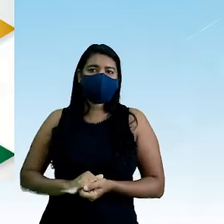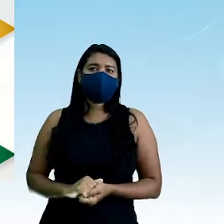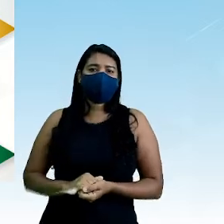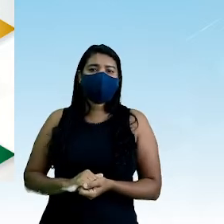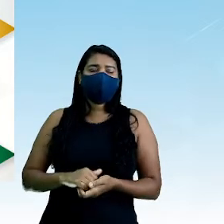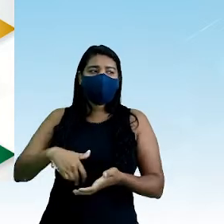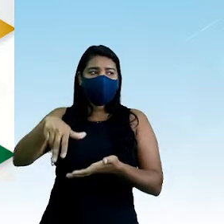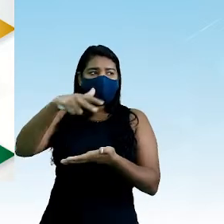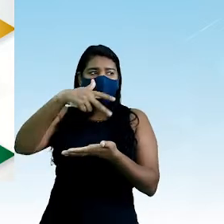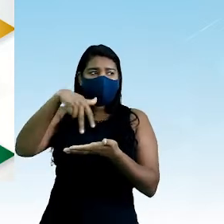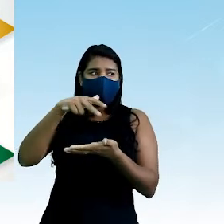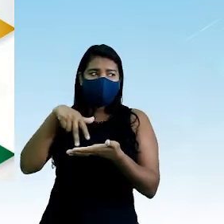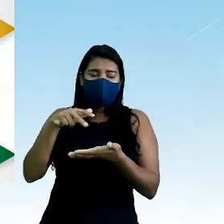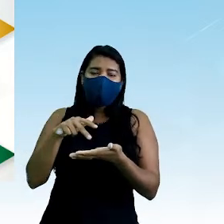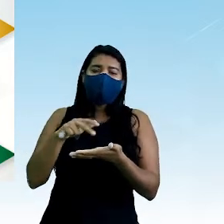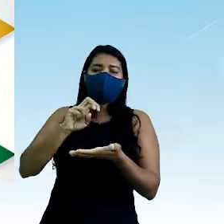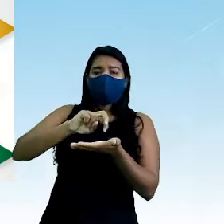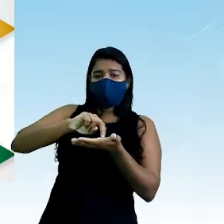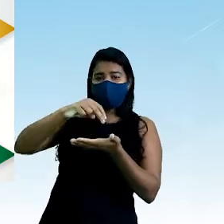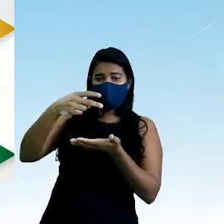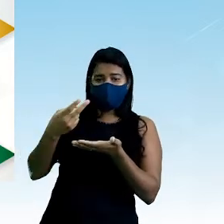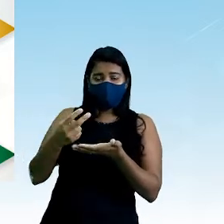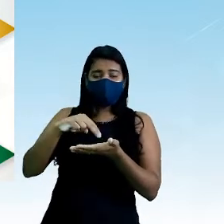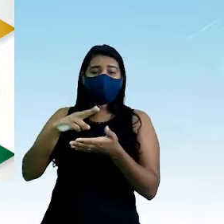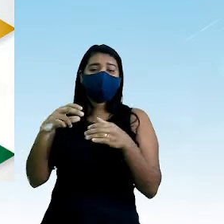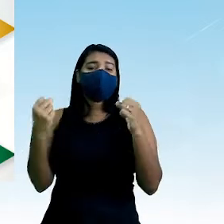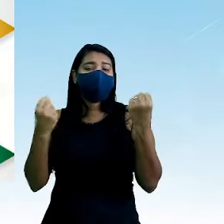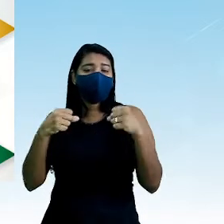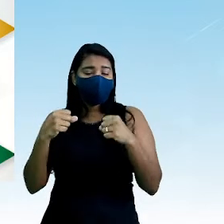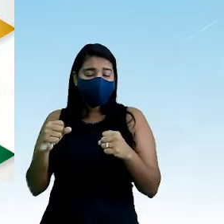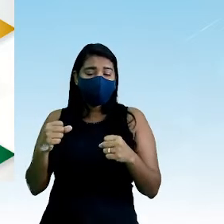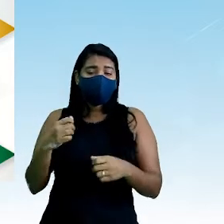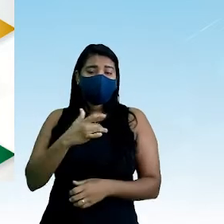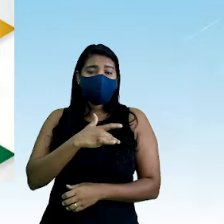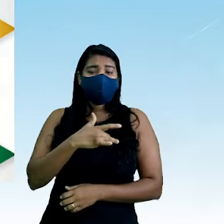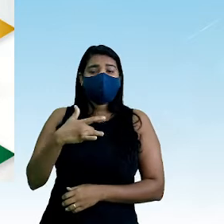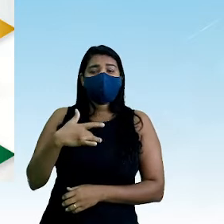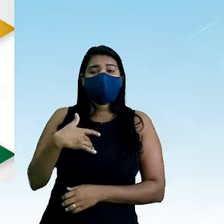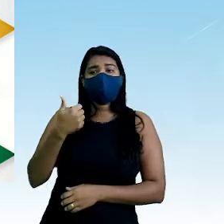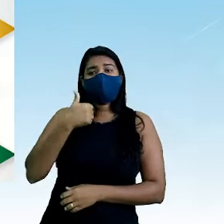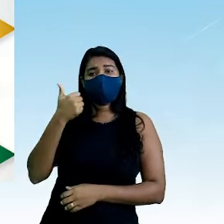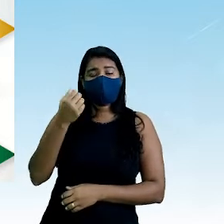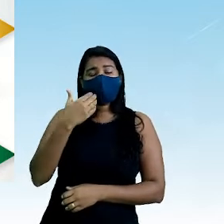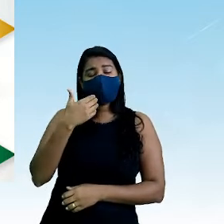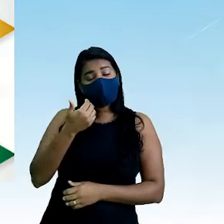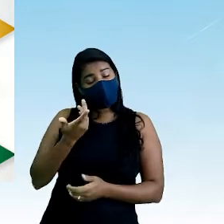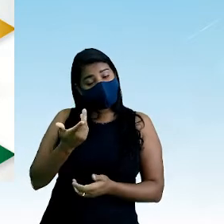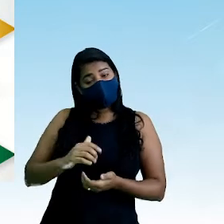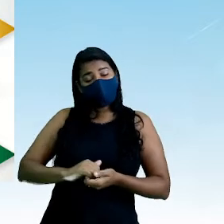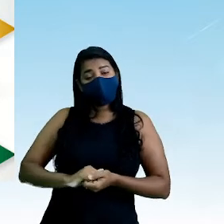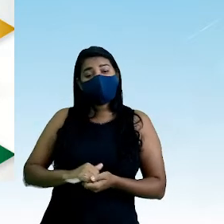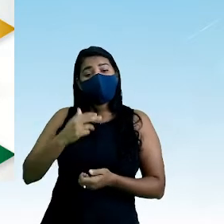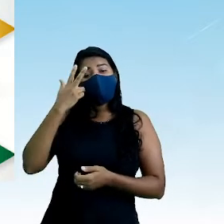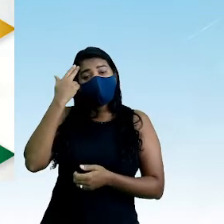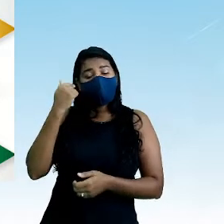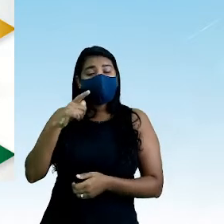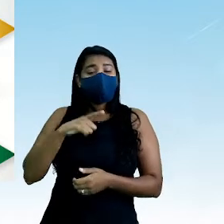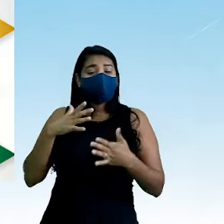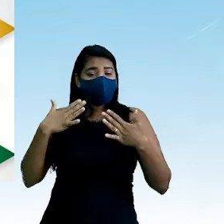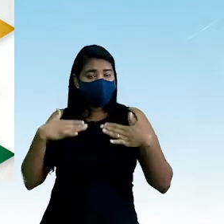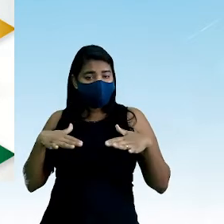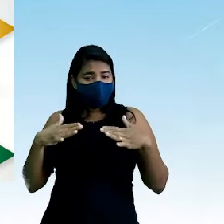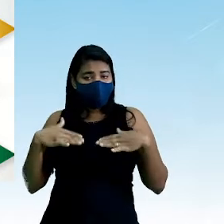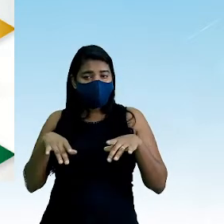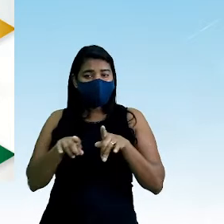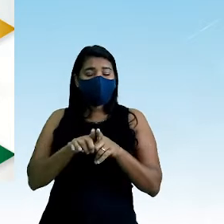que bastante acrobática, né? Bastante aeróbica, que a gente precisa realmente, mesmo que tenha passos lentos, mas vai ter